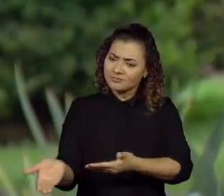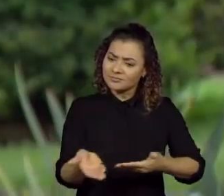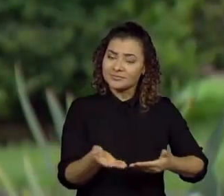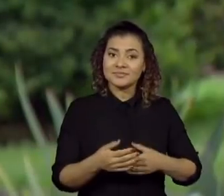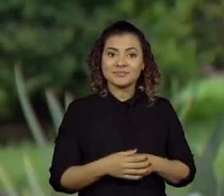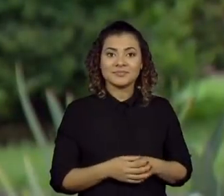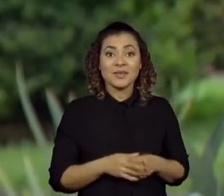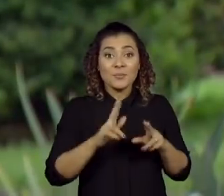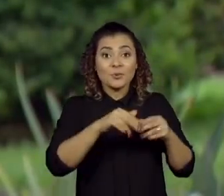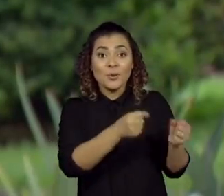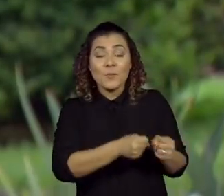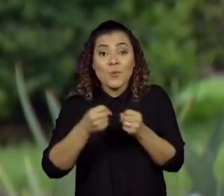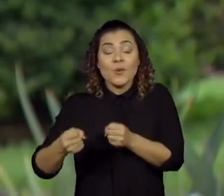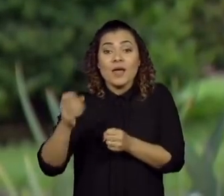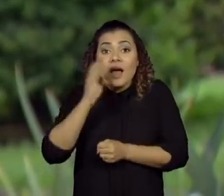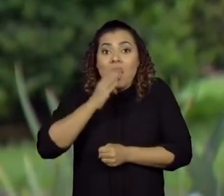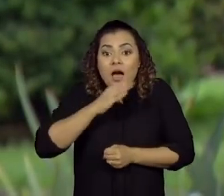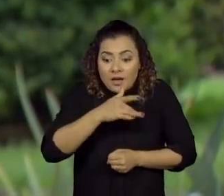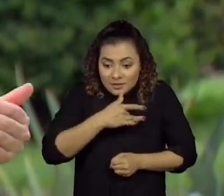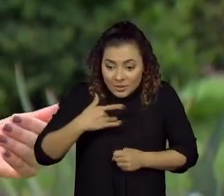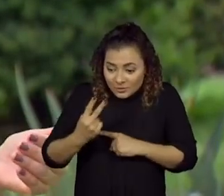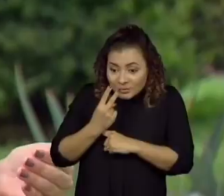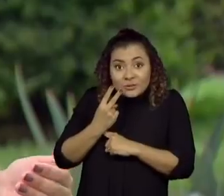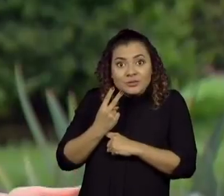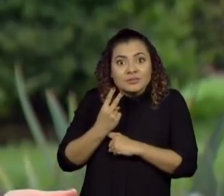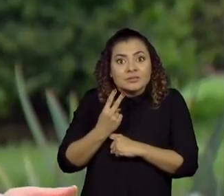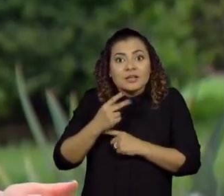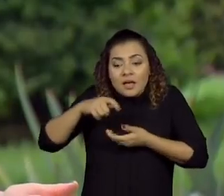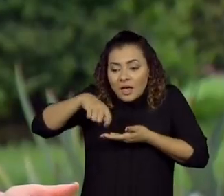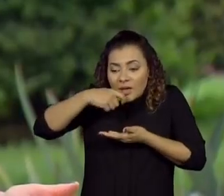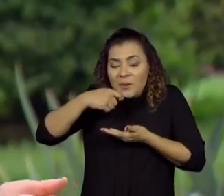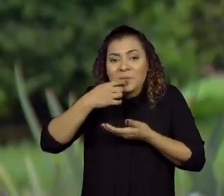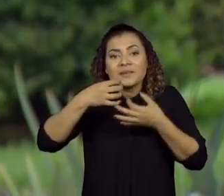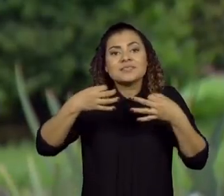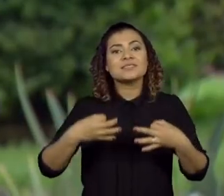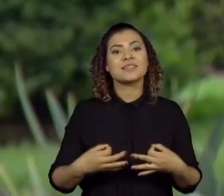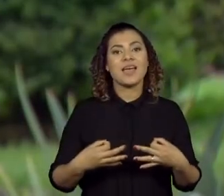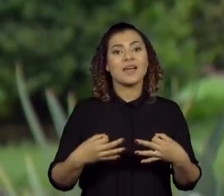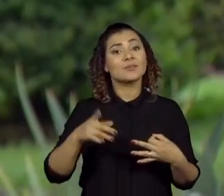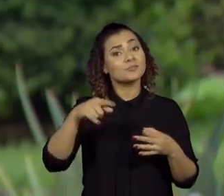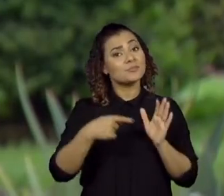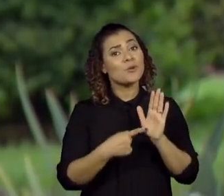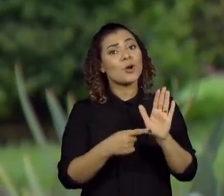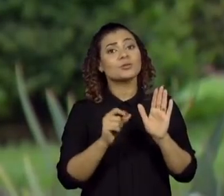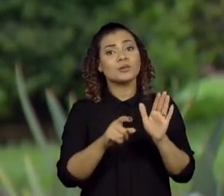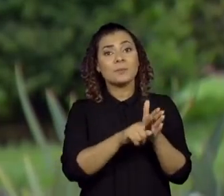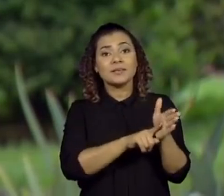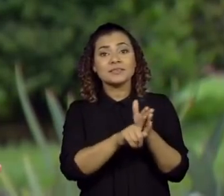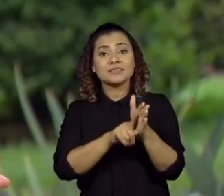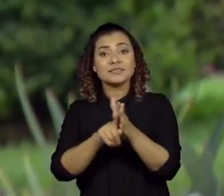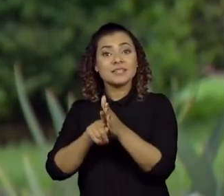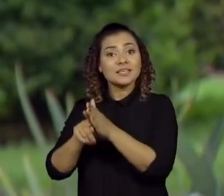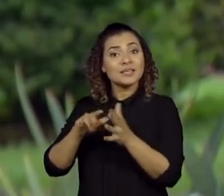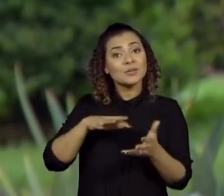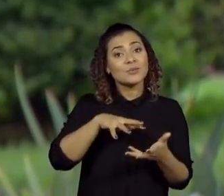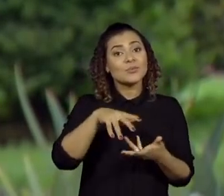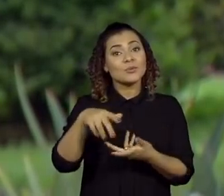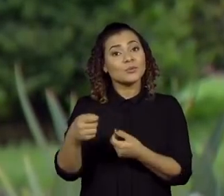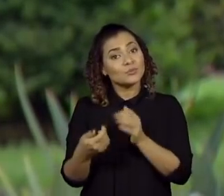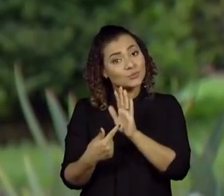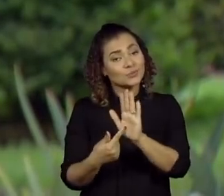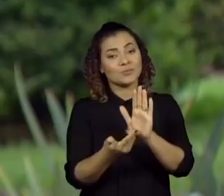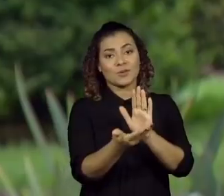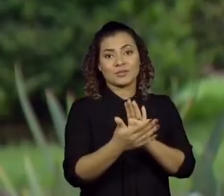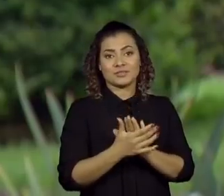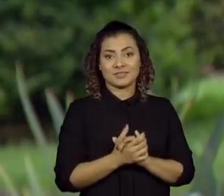O poder das pimentas para a saúde, consumidas com moderação, é reconhecido por pesquisadores do mundo todo.